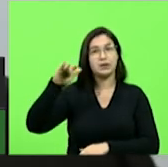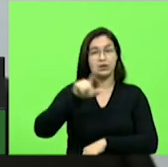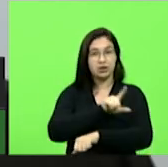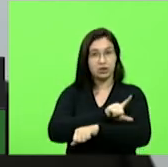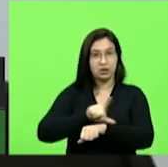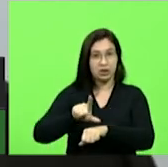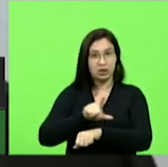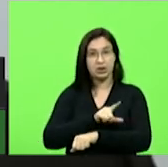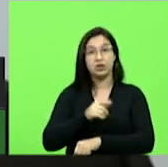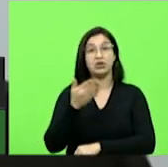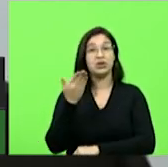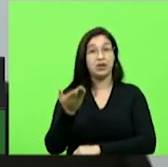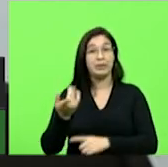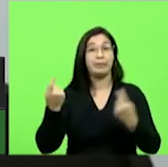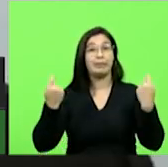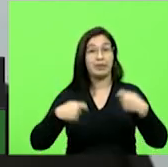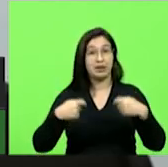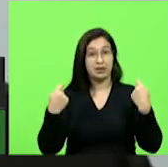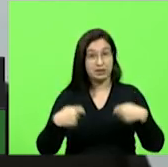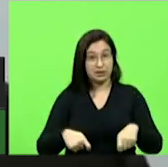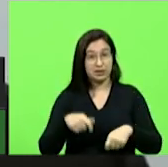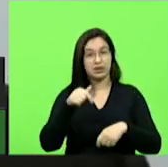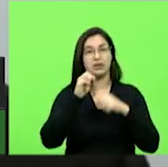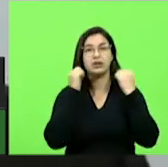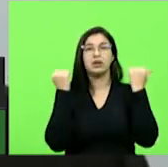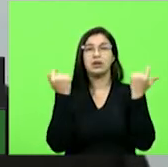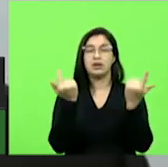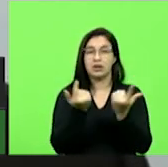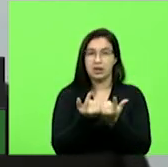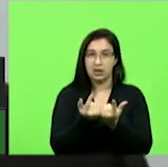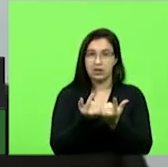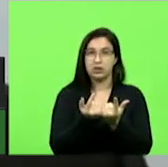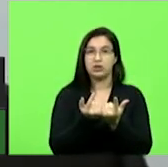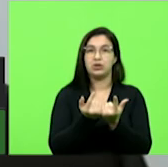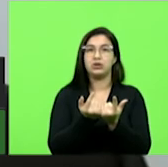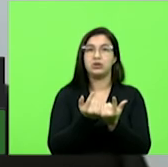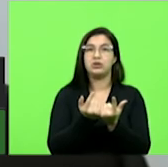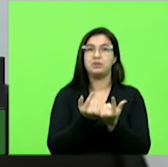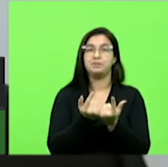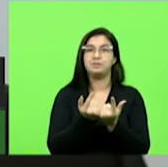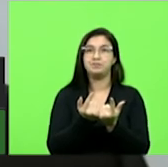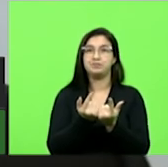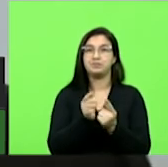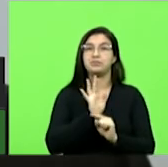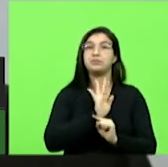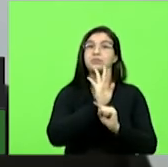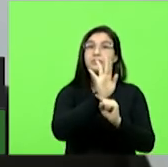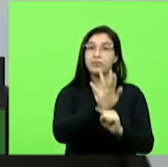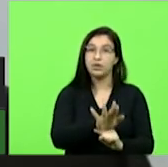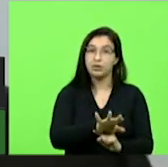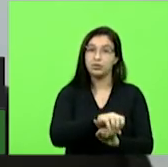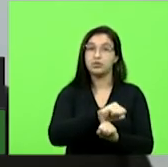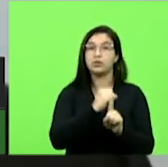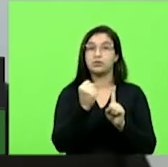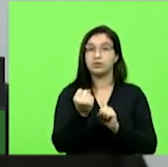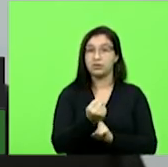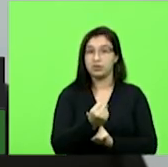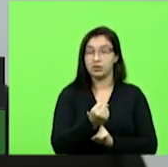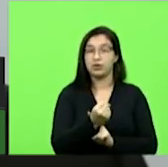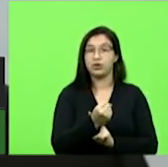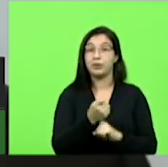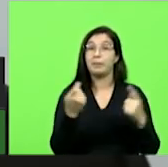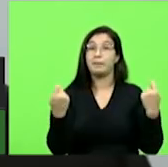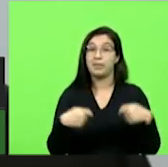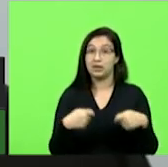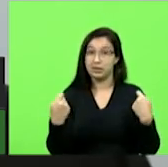realmente precisa que essa casa seja, de fato, a caixa de ressonância da sociedade. Ela precisa